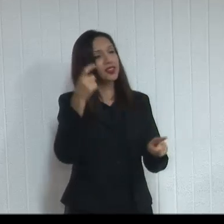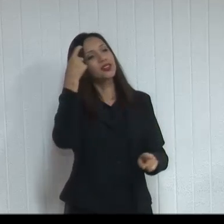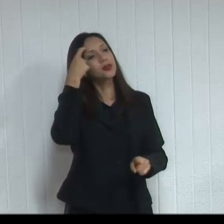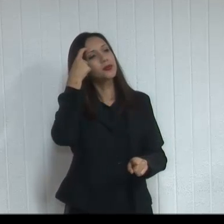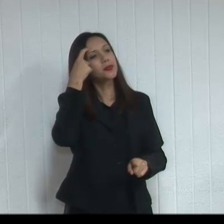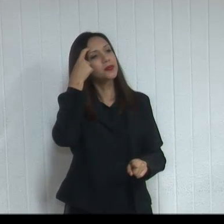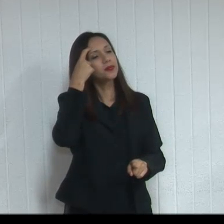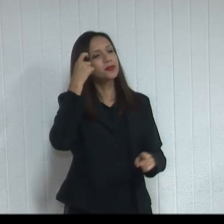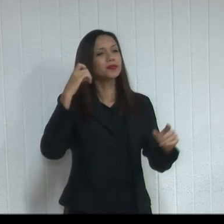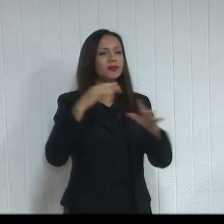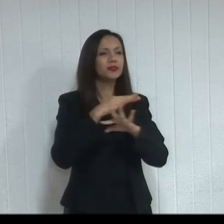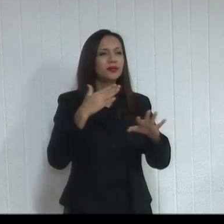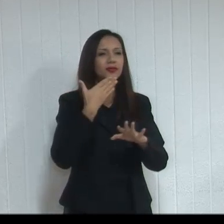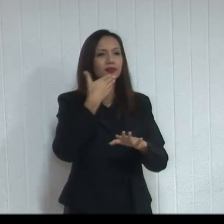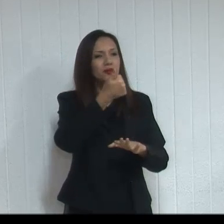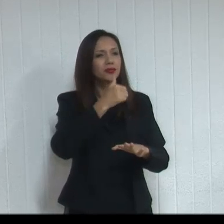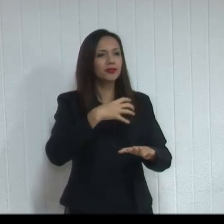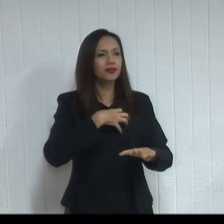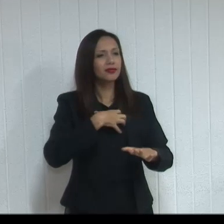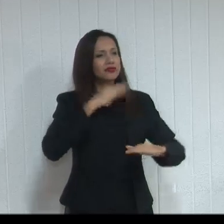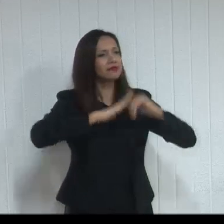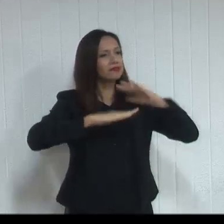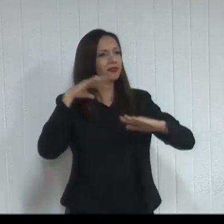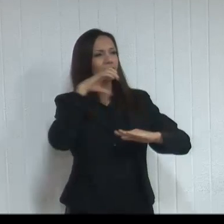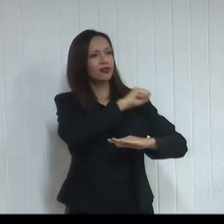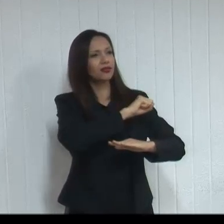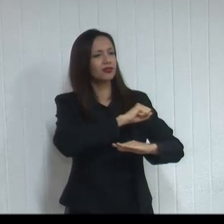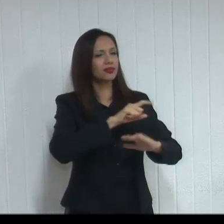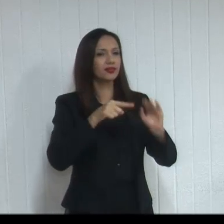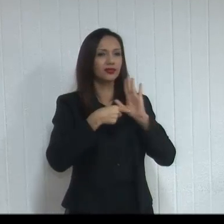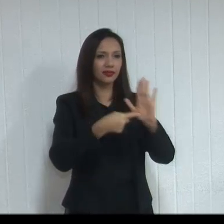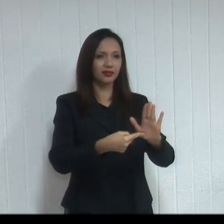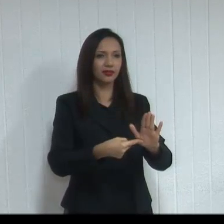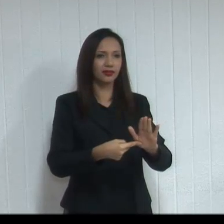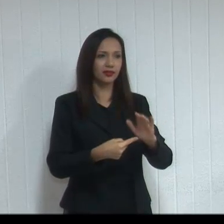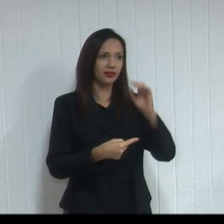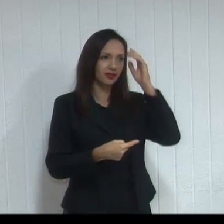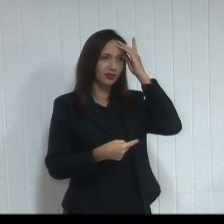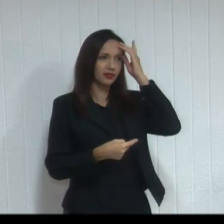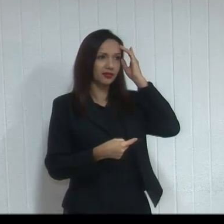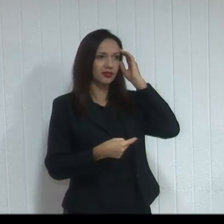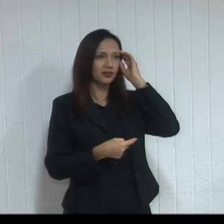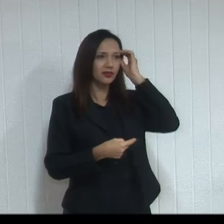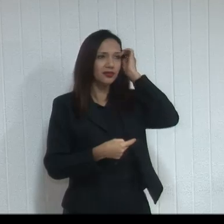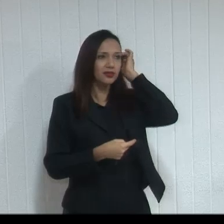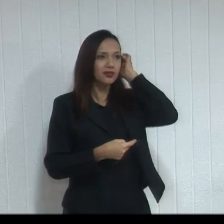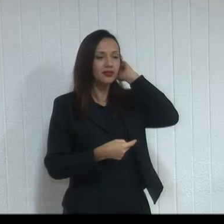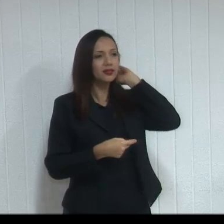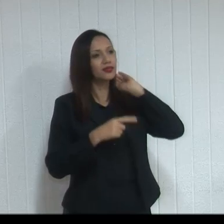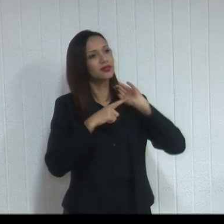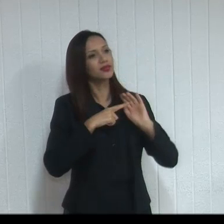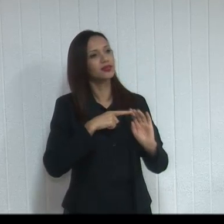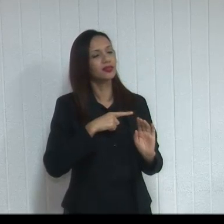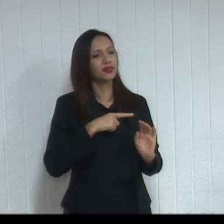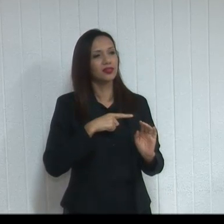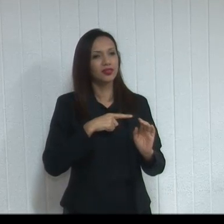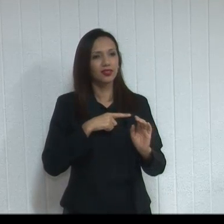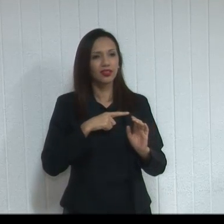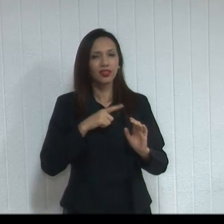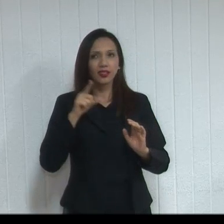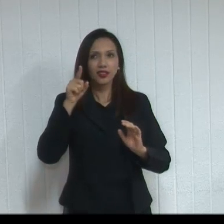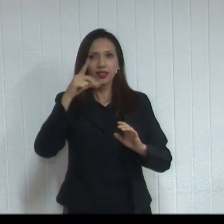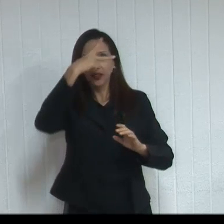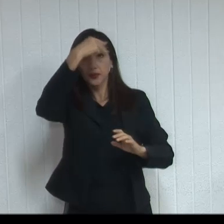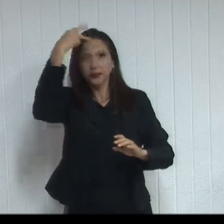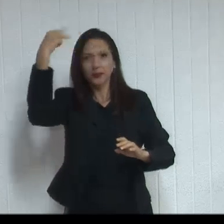pense a cidade de uma maneira mais prática. Então, quando eu apontei essa inconsistência da própria prefeitura, porque eu também